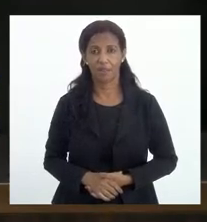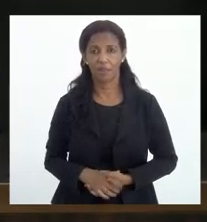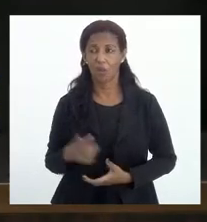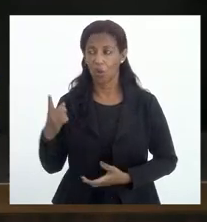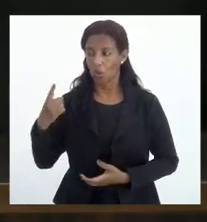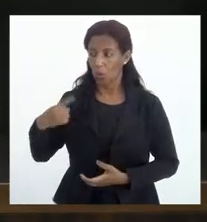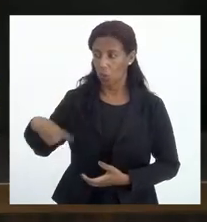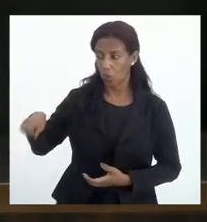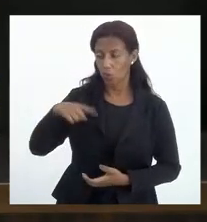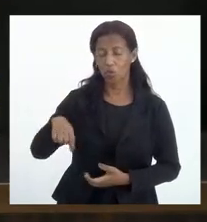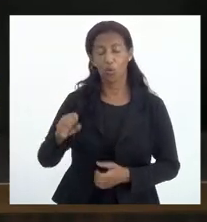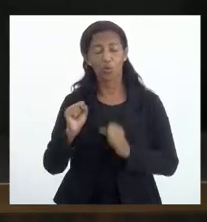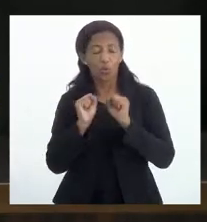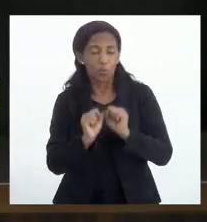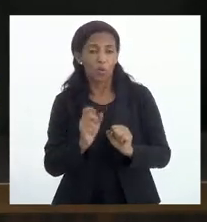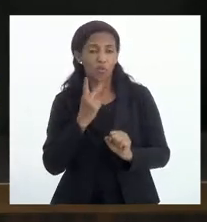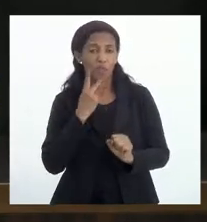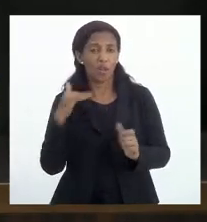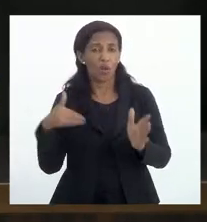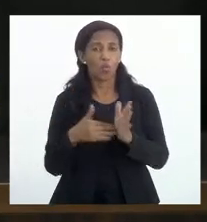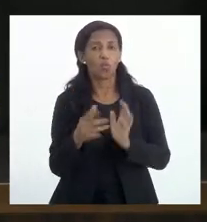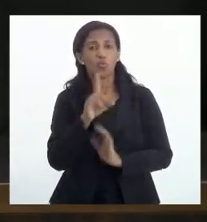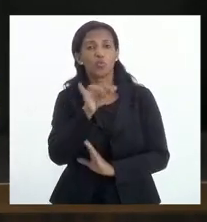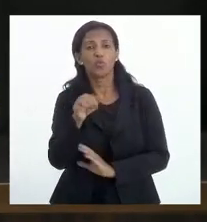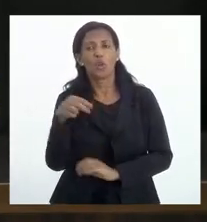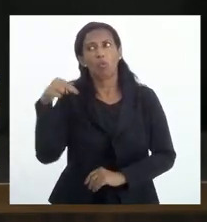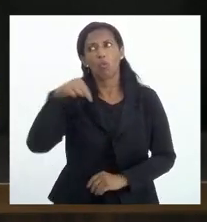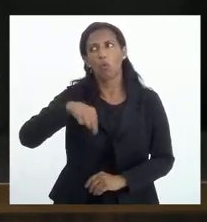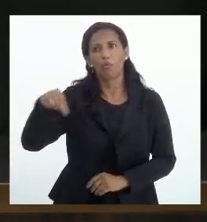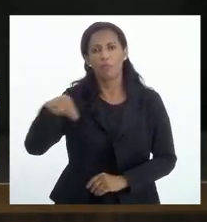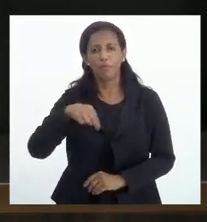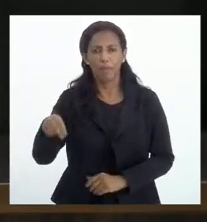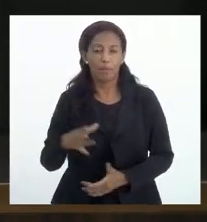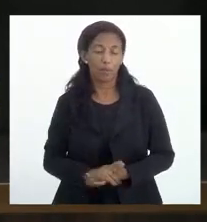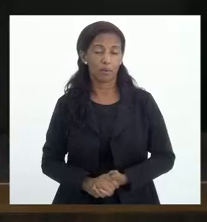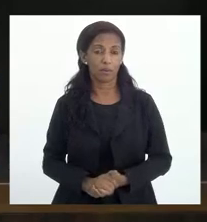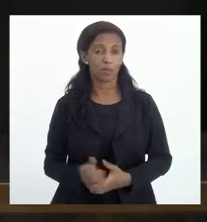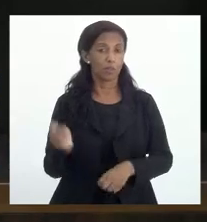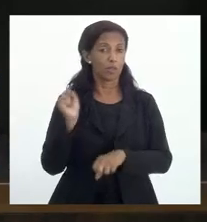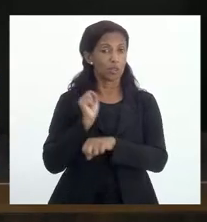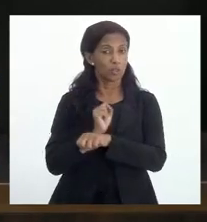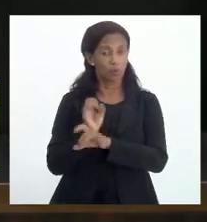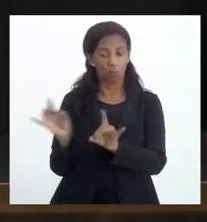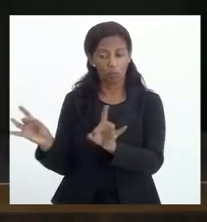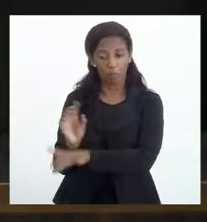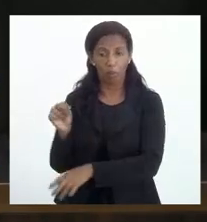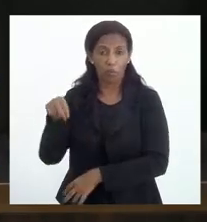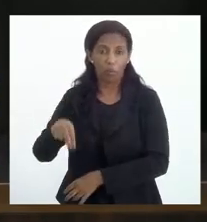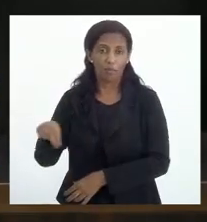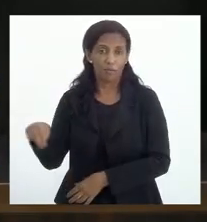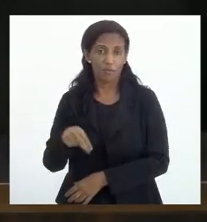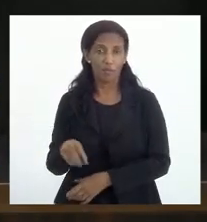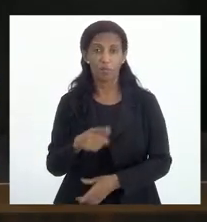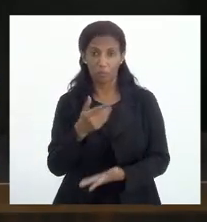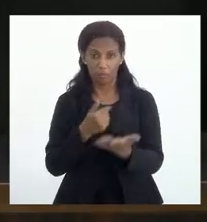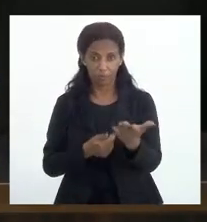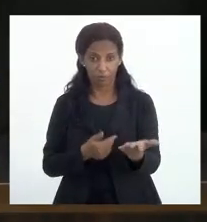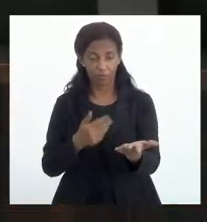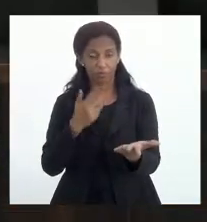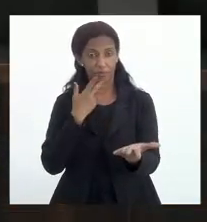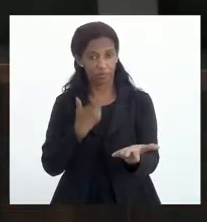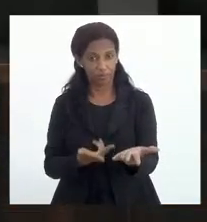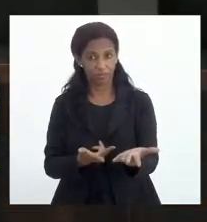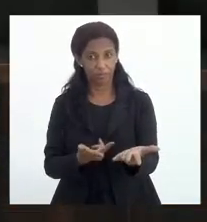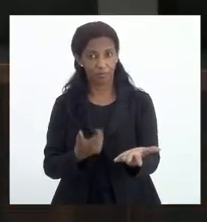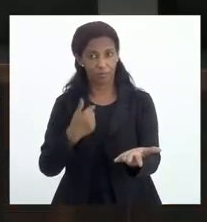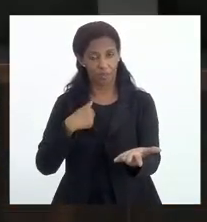datar o último dia de empenho em novembro. Então, estará tudo empenhado em novembro. E o senhor mesmo disse,